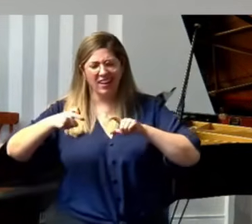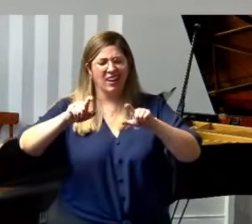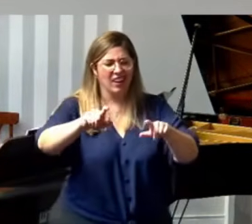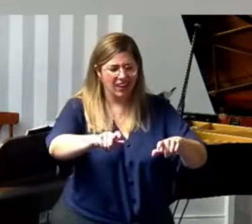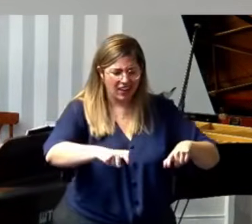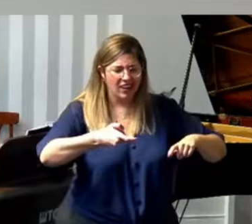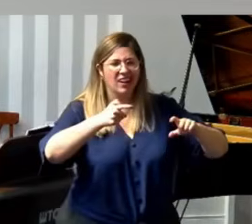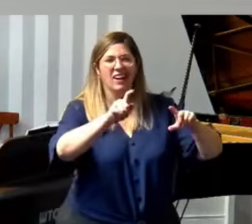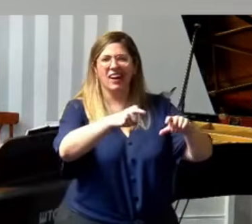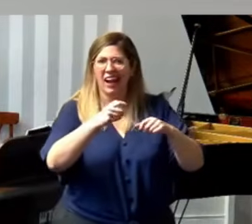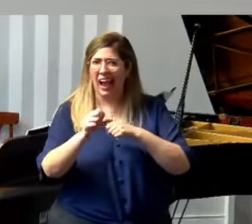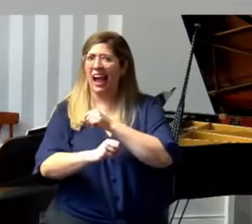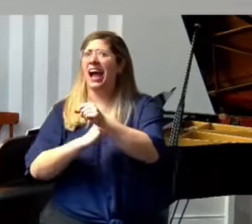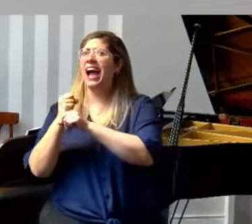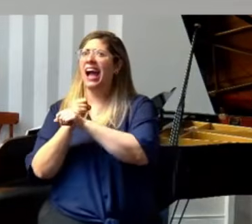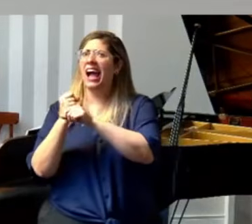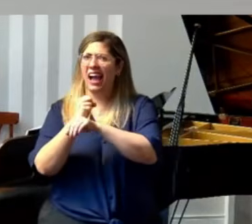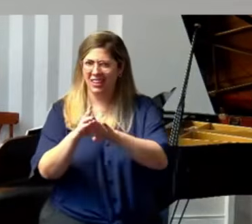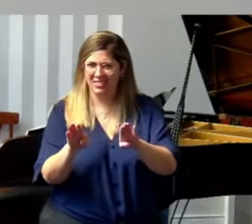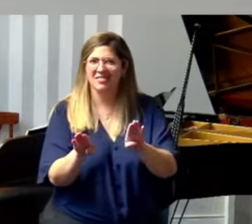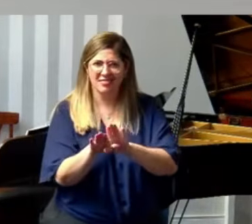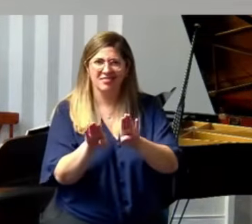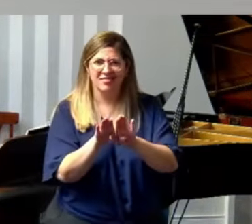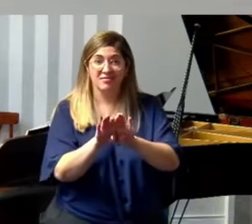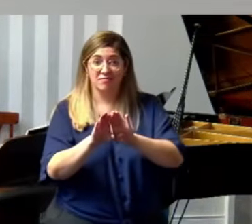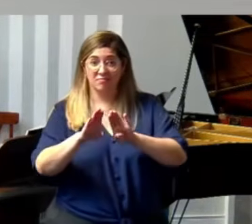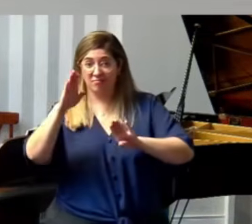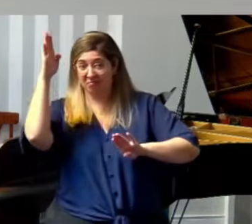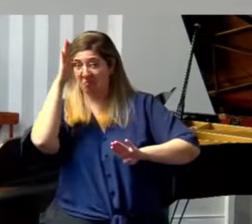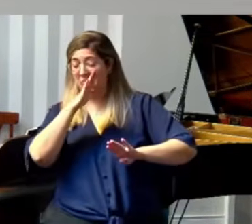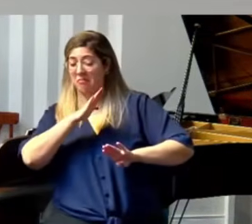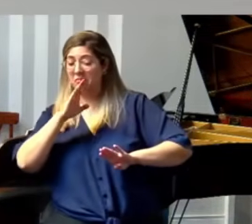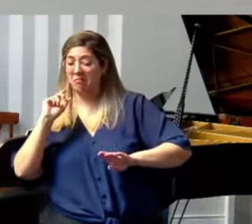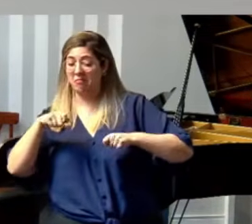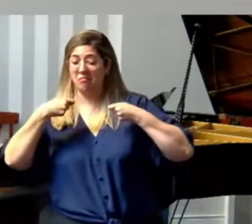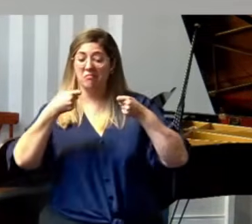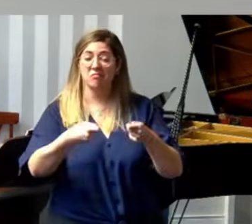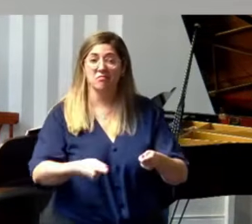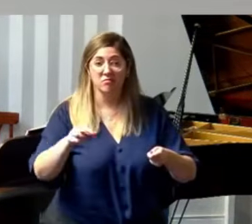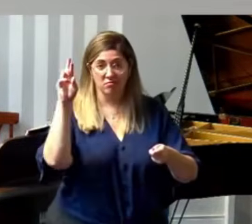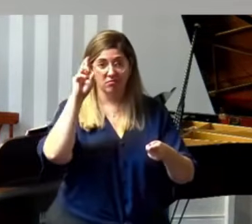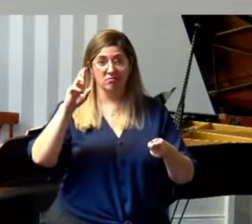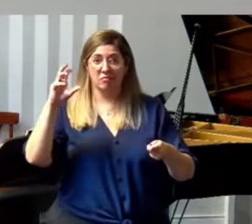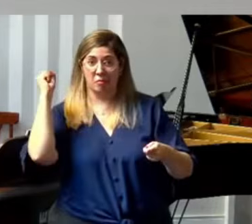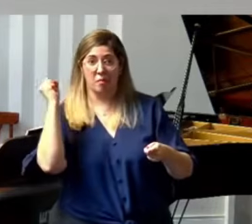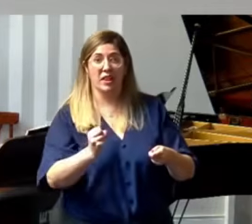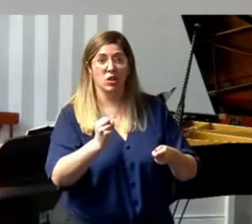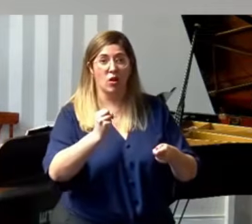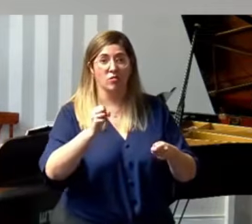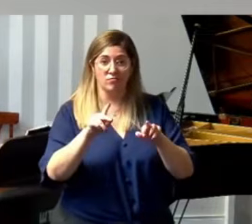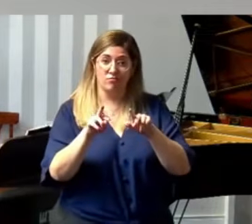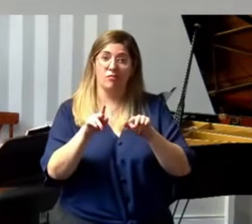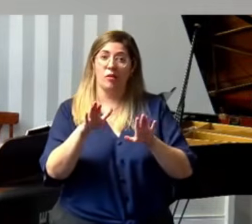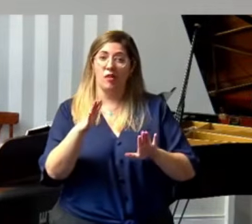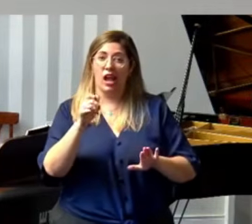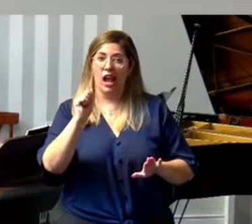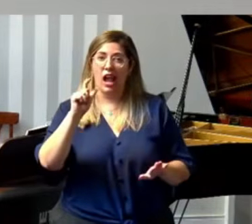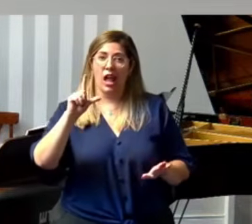durante mais algum tempo, após ter sido amaldiçoado por Deus por conta da morte de